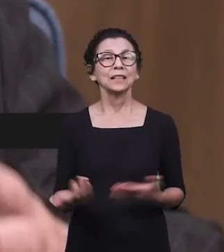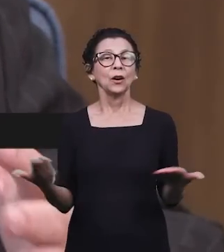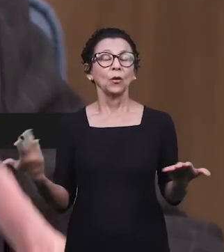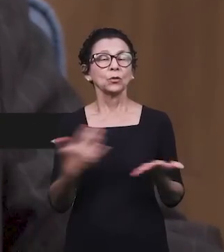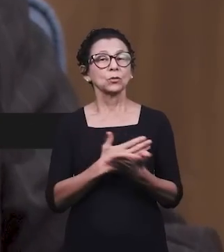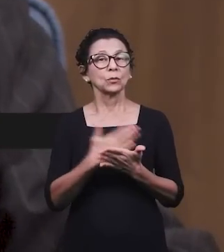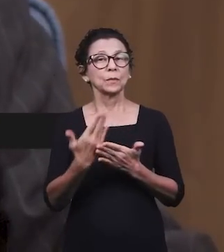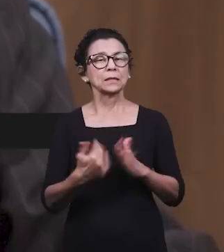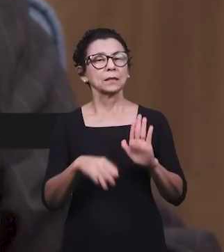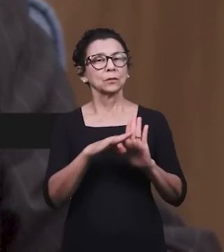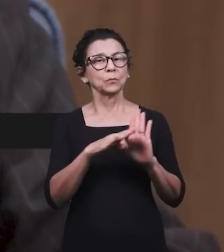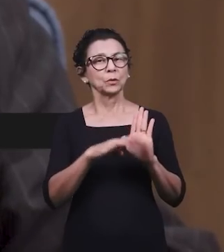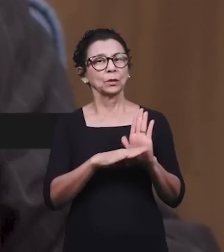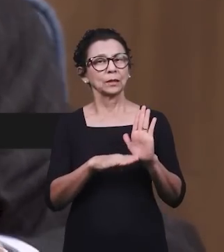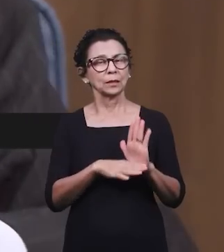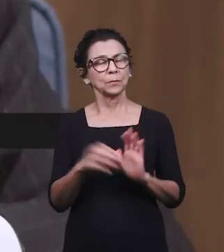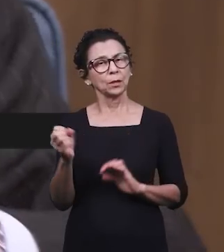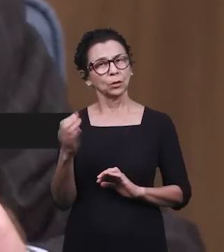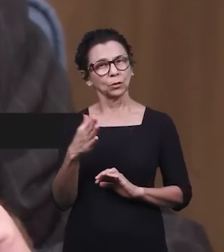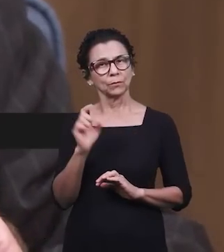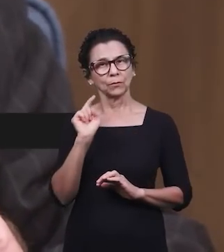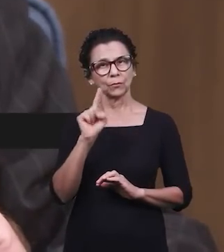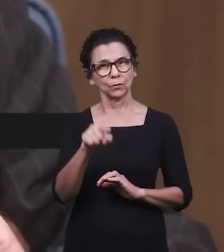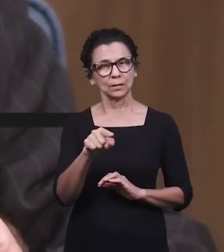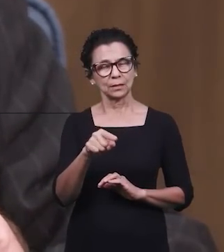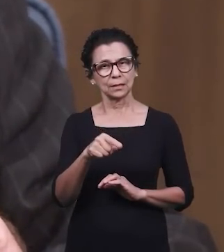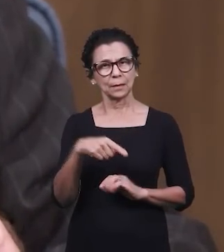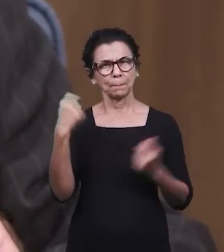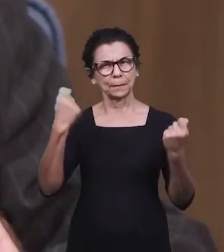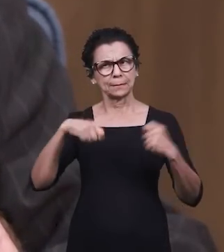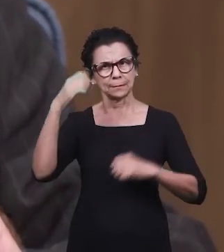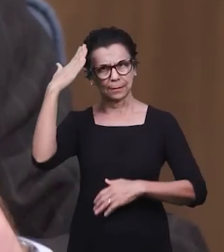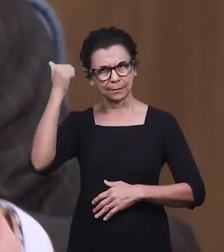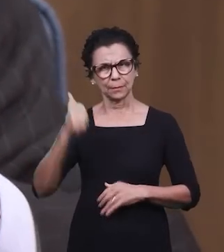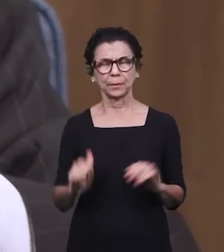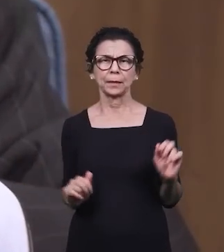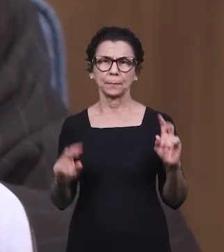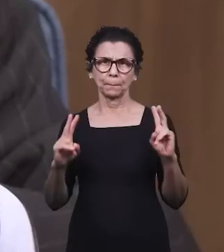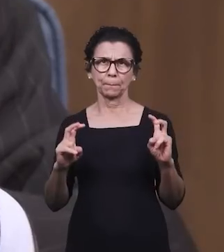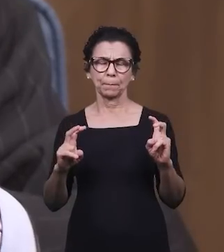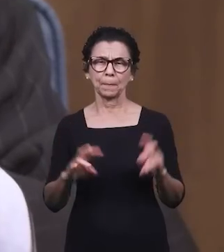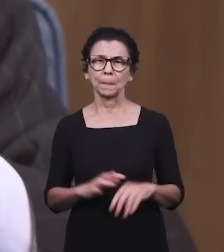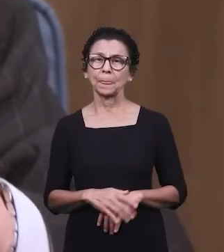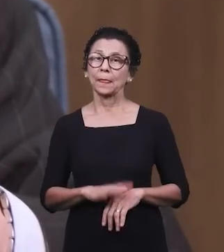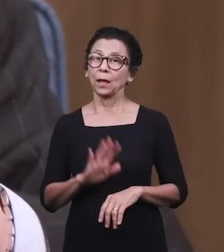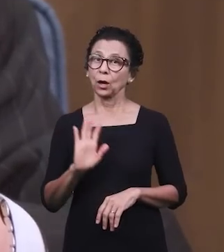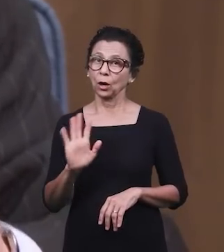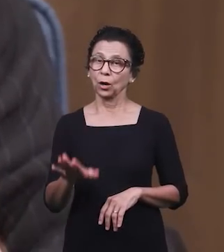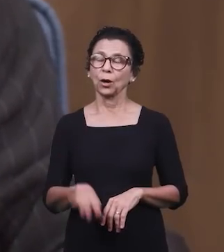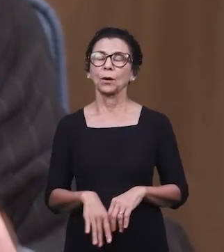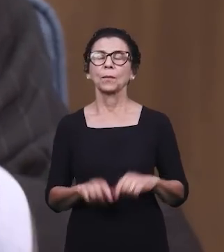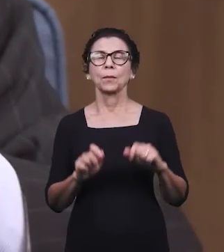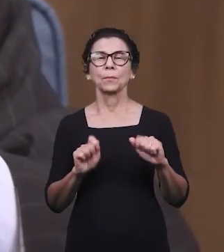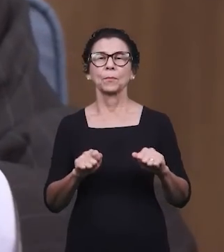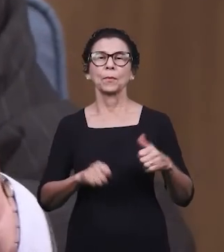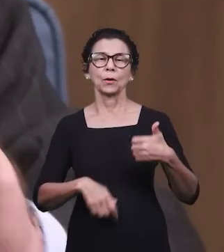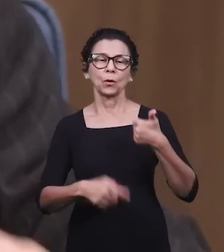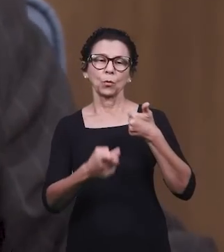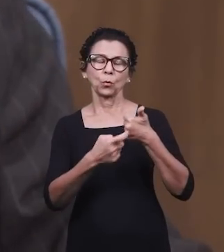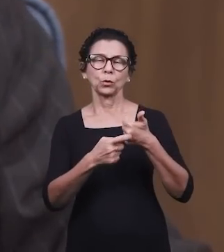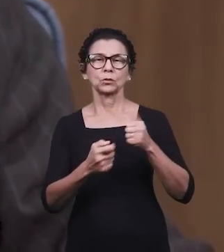programa Você Precisa Saber. E aí eu quero dizer para você, olha, pode curtir, pode comentar e